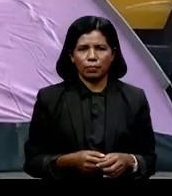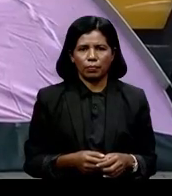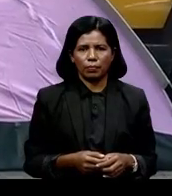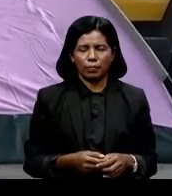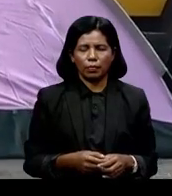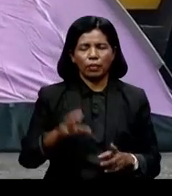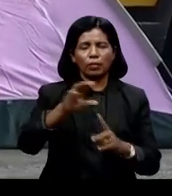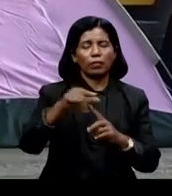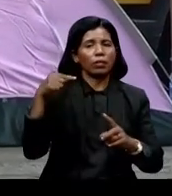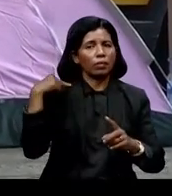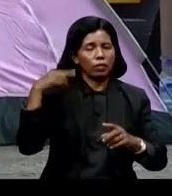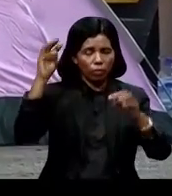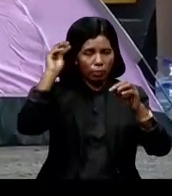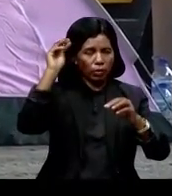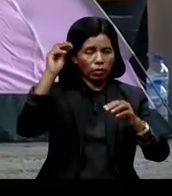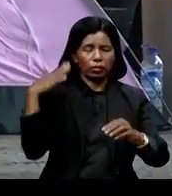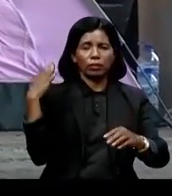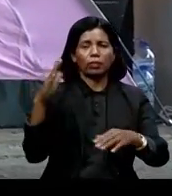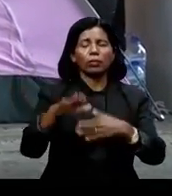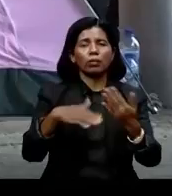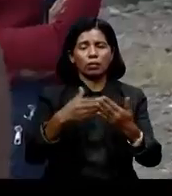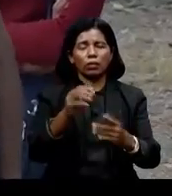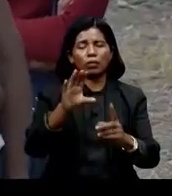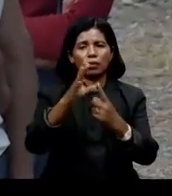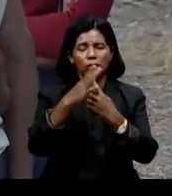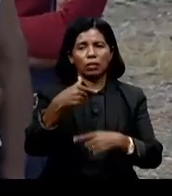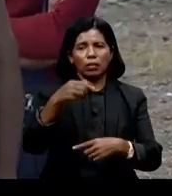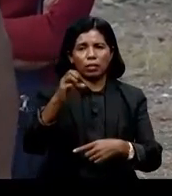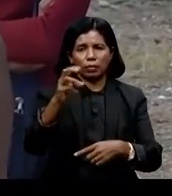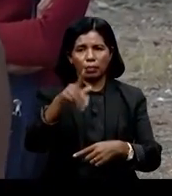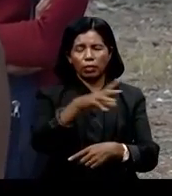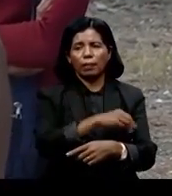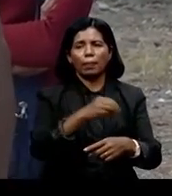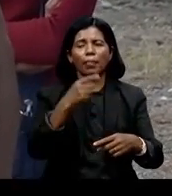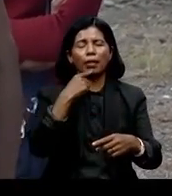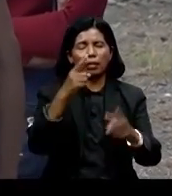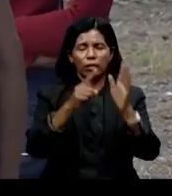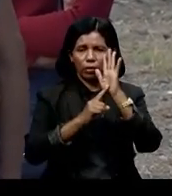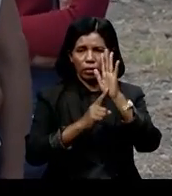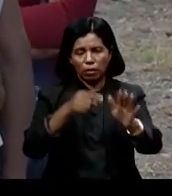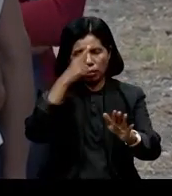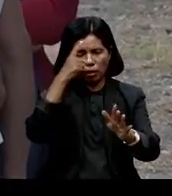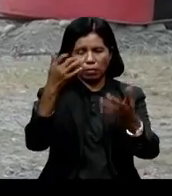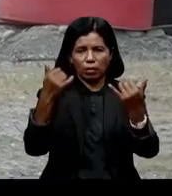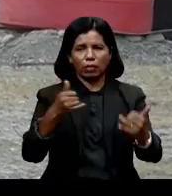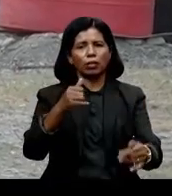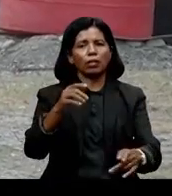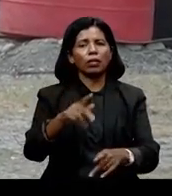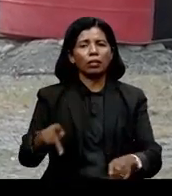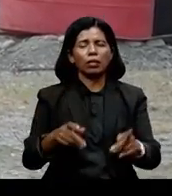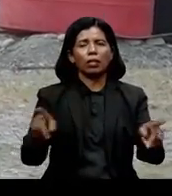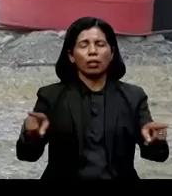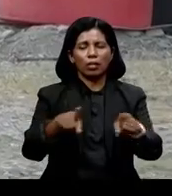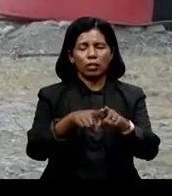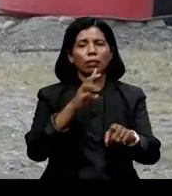Chefe de Gabinete Ministério da Juventude, Esporto, Arte e Cultura, Egas Barres, Guterres, Godinho, Atole Hirakne, Tamaradão, Ne, Facilidade Pública, Nessam